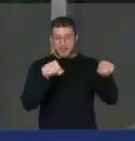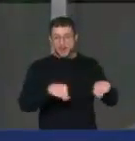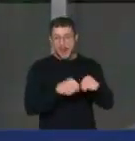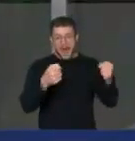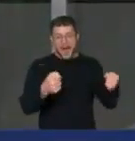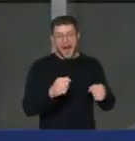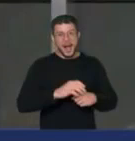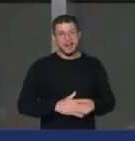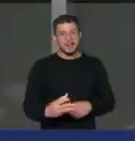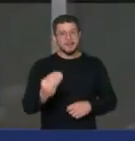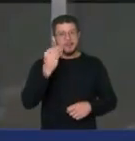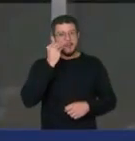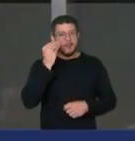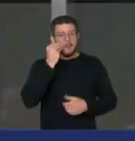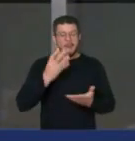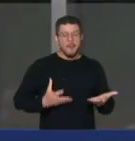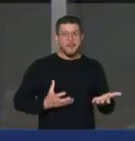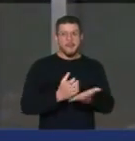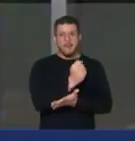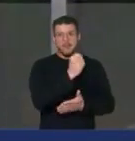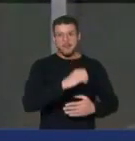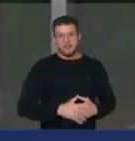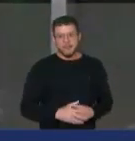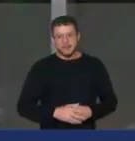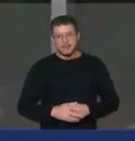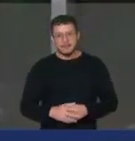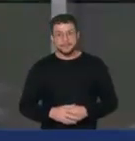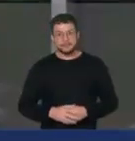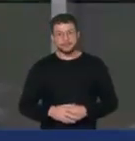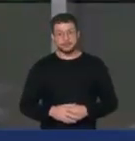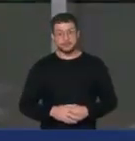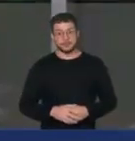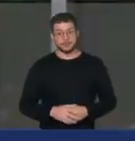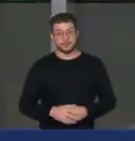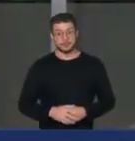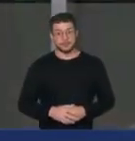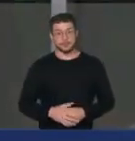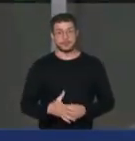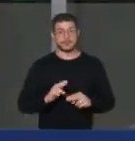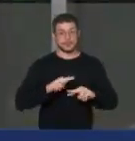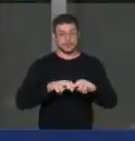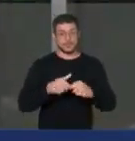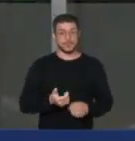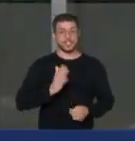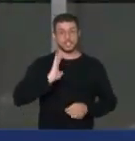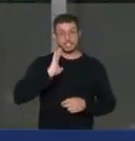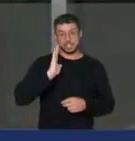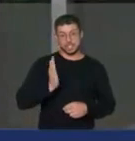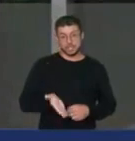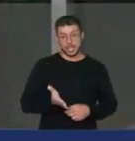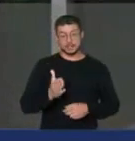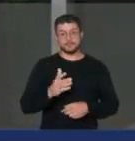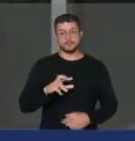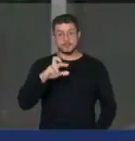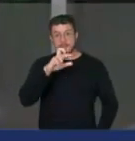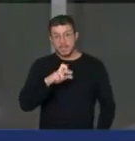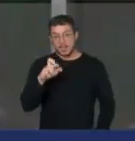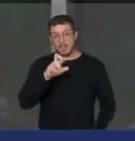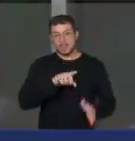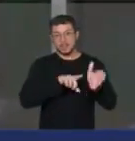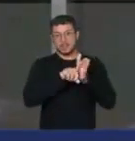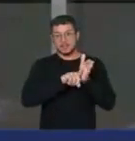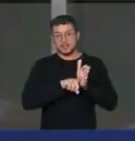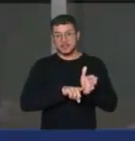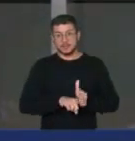verdadeira tentativa de golpe porque tá sendo investigado certos aparelhos no Lago